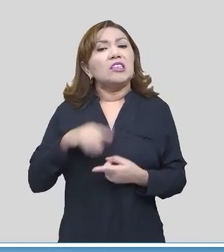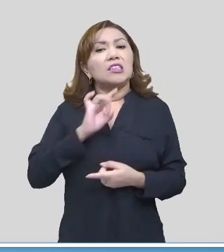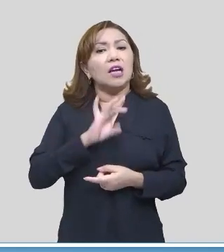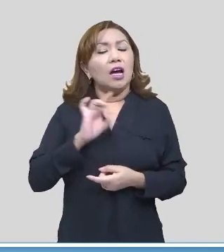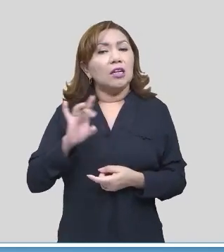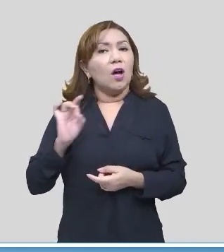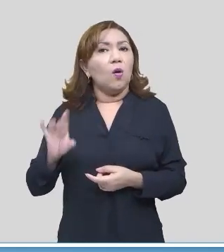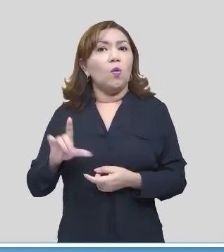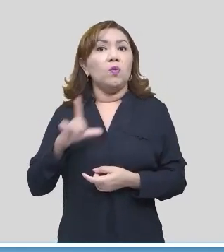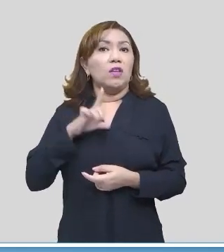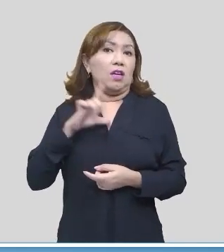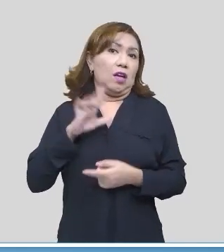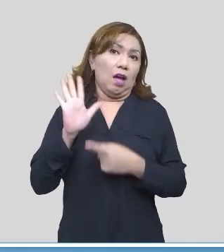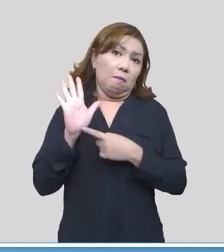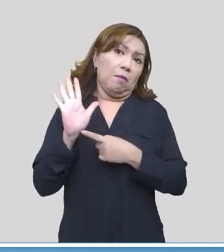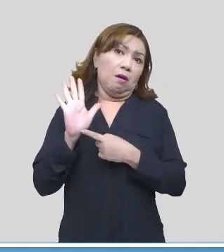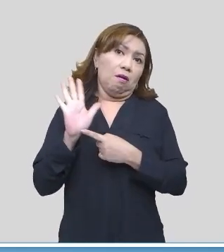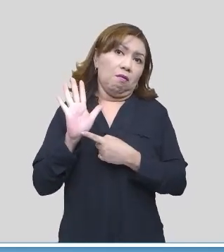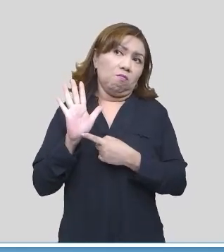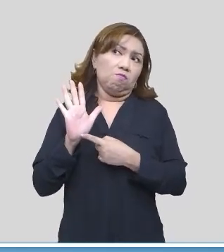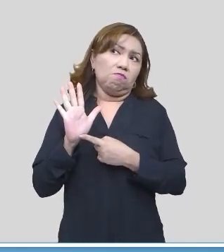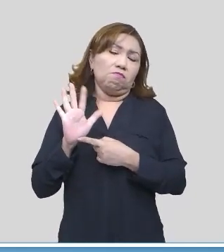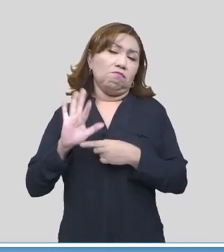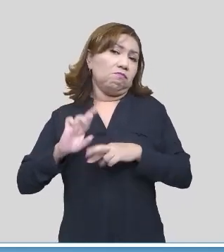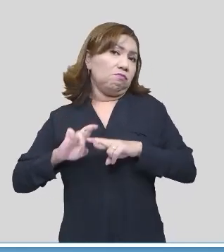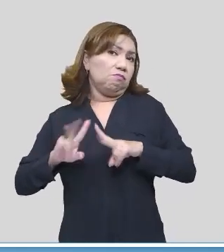a mão de um tamanho.